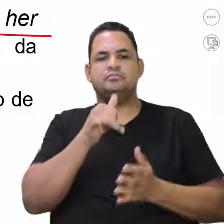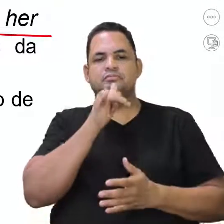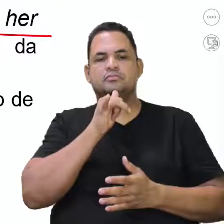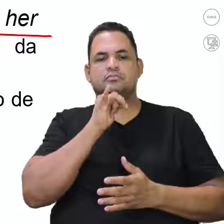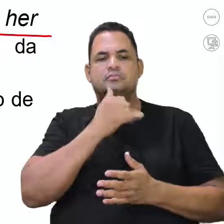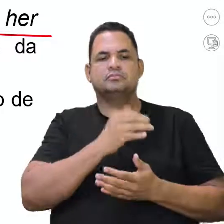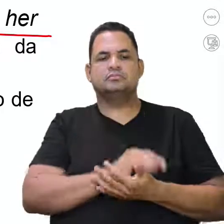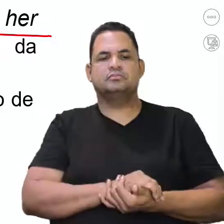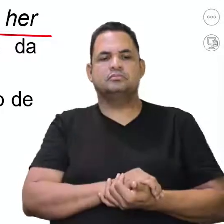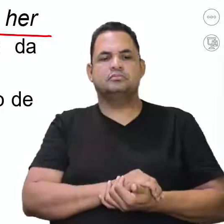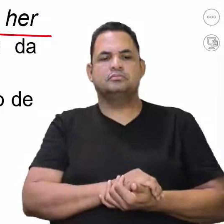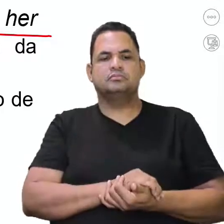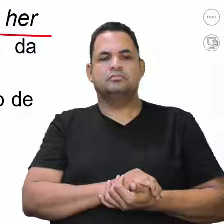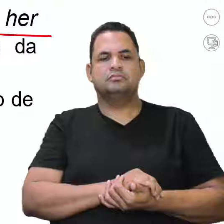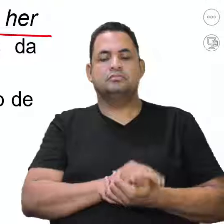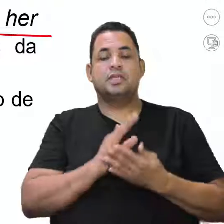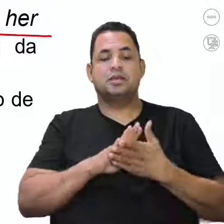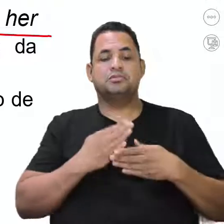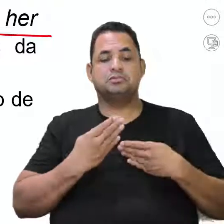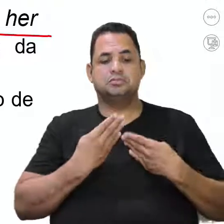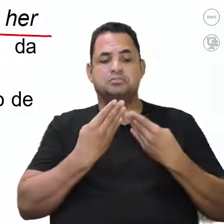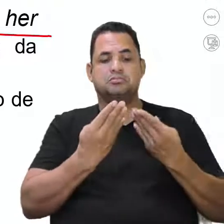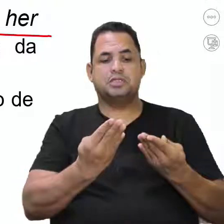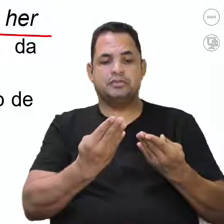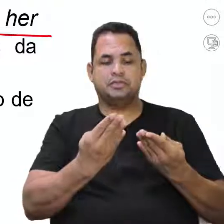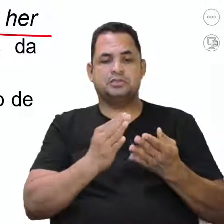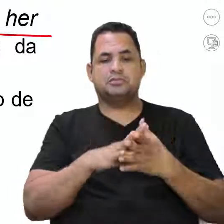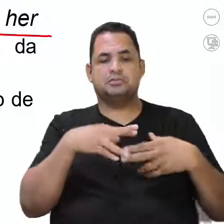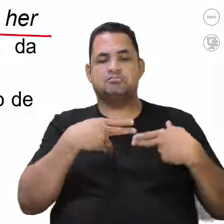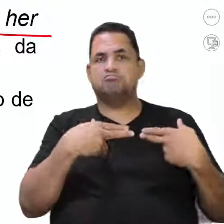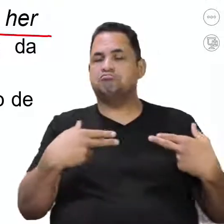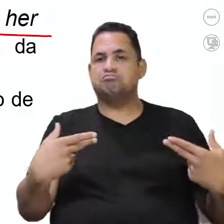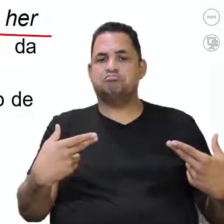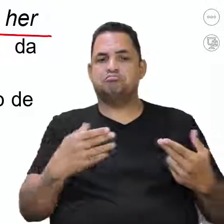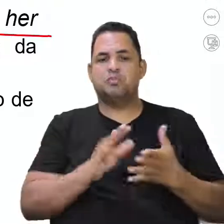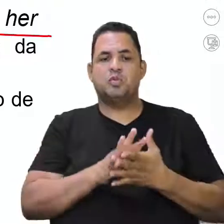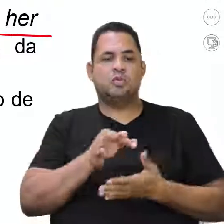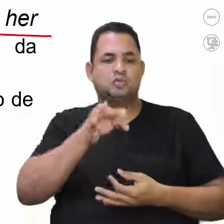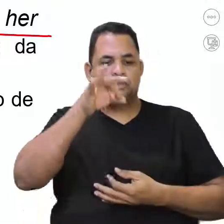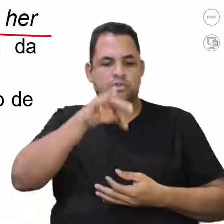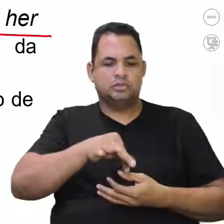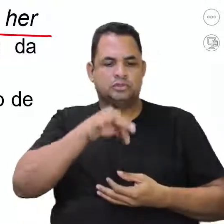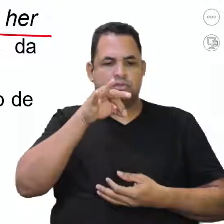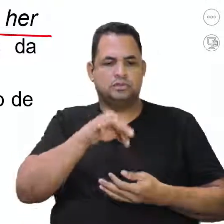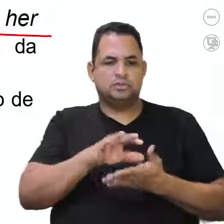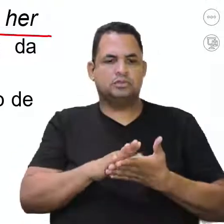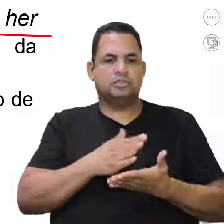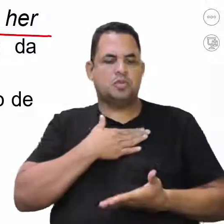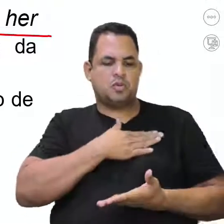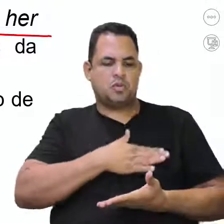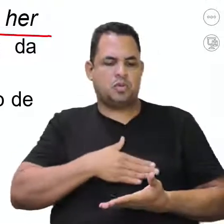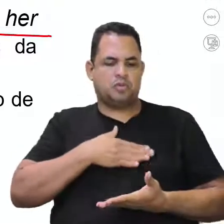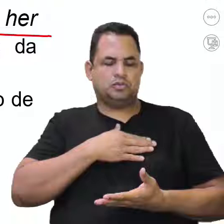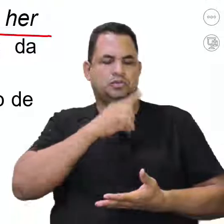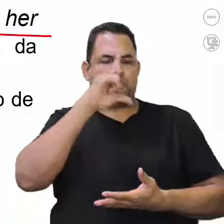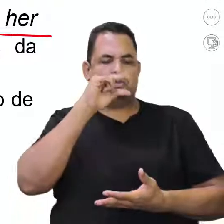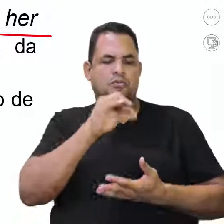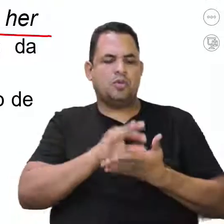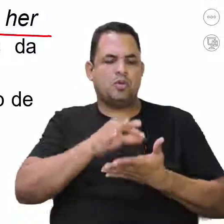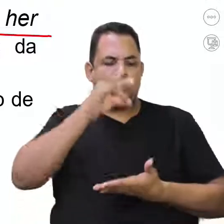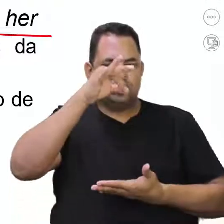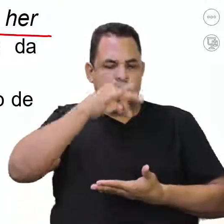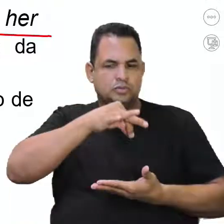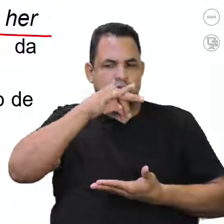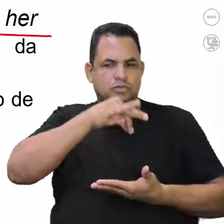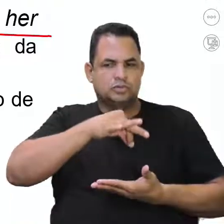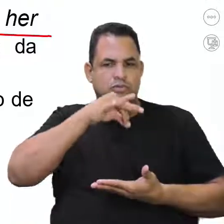some tea? Alguém está oferecendo algo para alguém, ou seja, o chá. Você gostaria de um pouco de chá? Aí